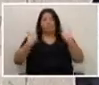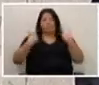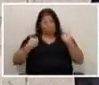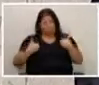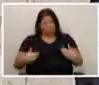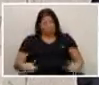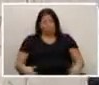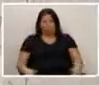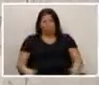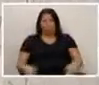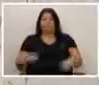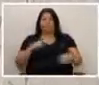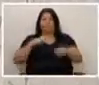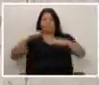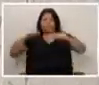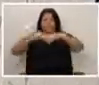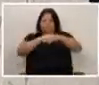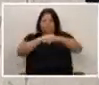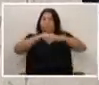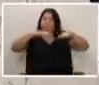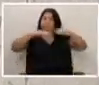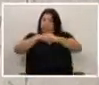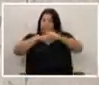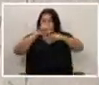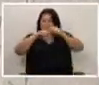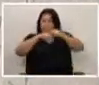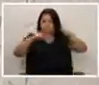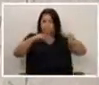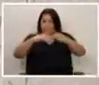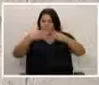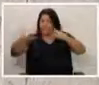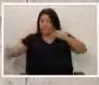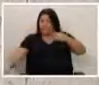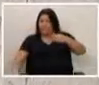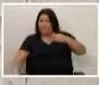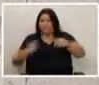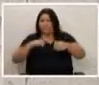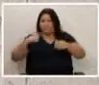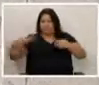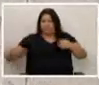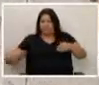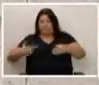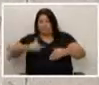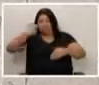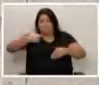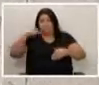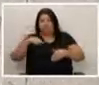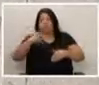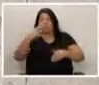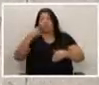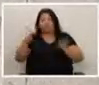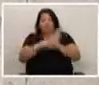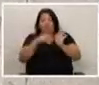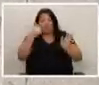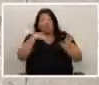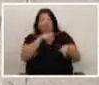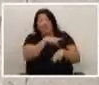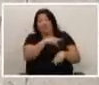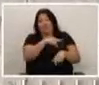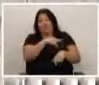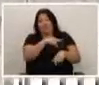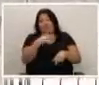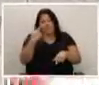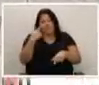vestido, estava de tênis, e embaixo do corpo do menino estava uma pistola .40, que pertencia à mãe. Essa